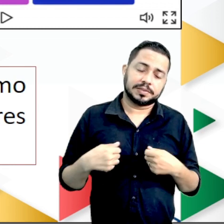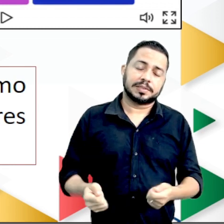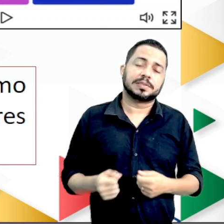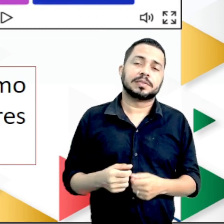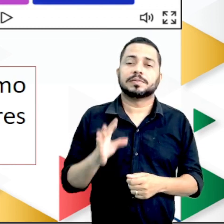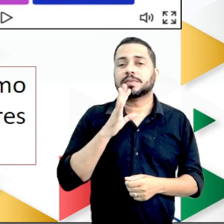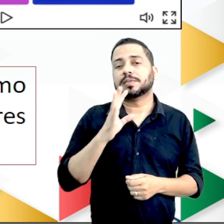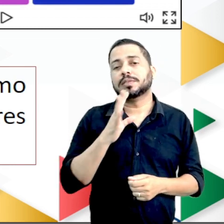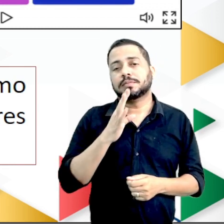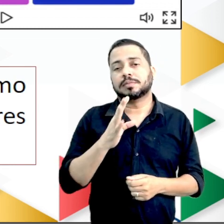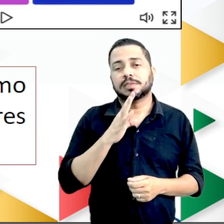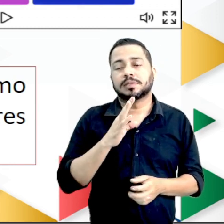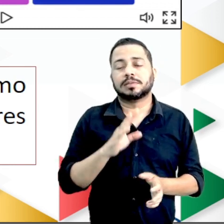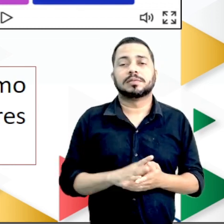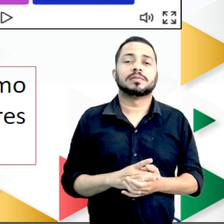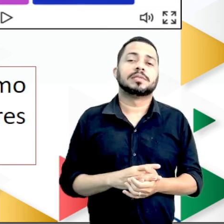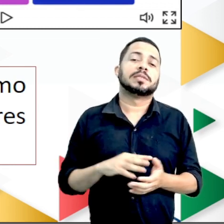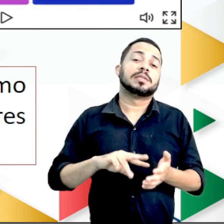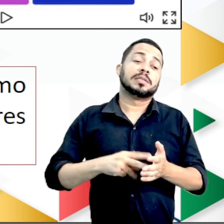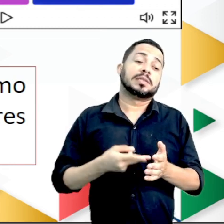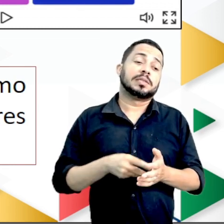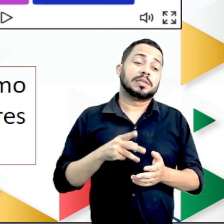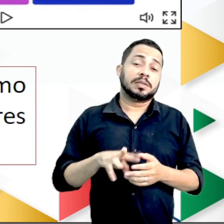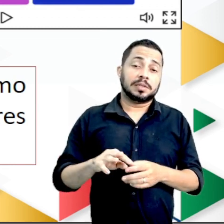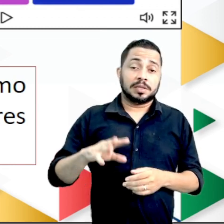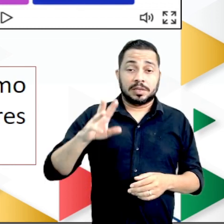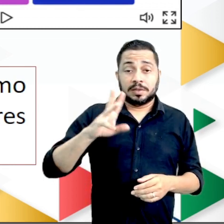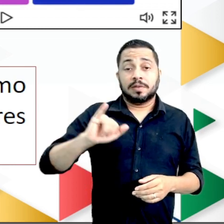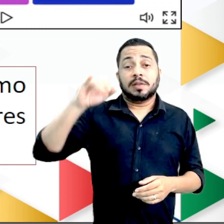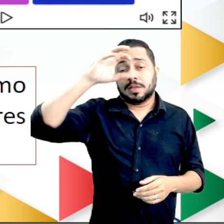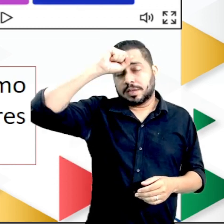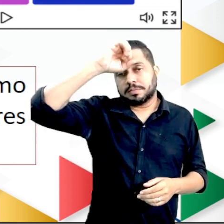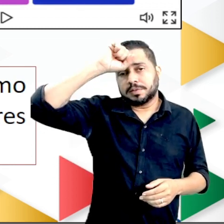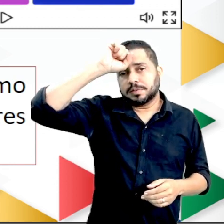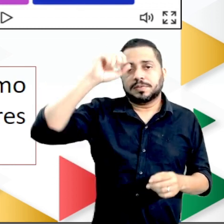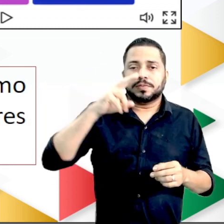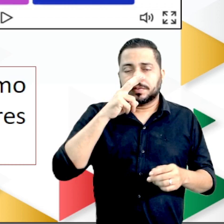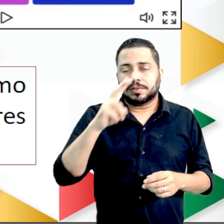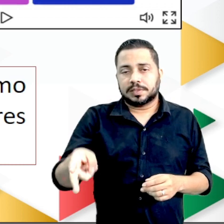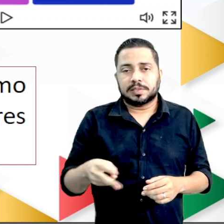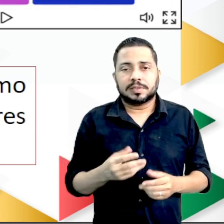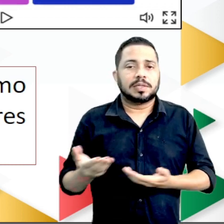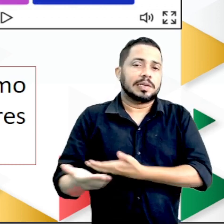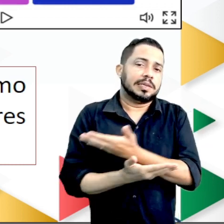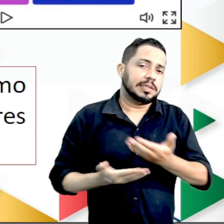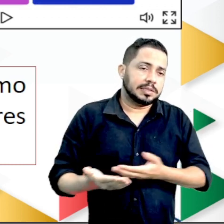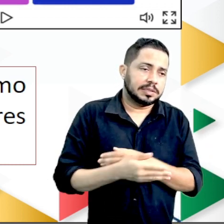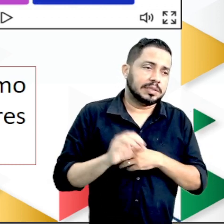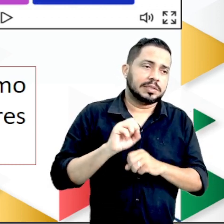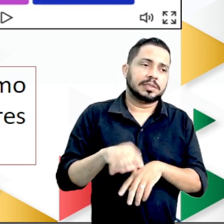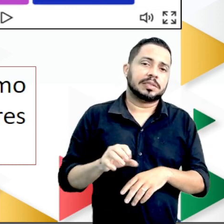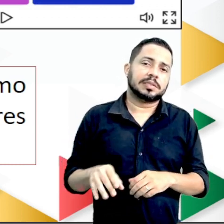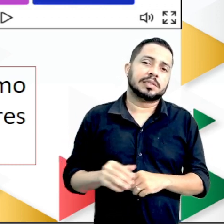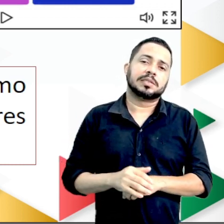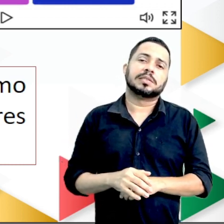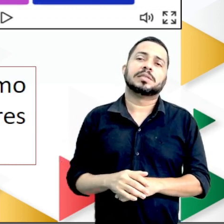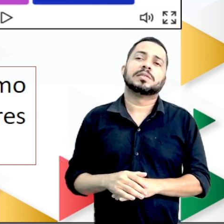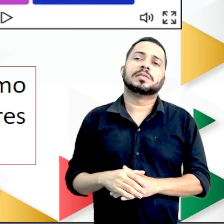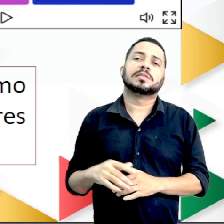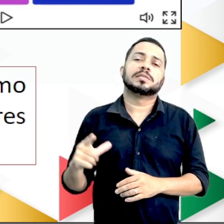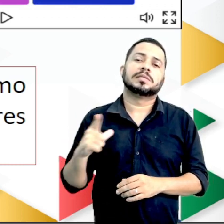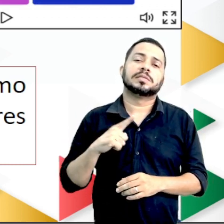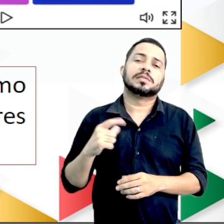o conhecimento. Ou seja, você vai aprender fortalecendo essa tua relação de ensino e aprendizagem com